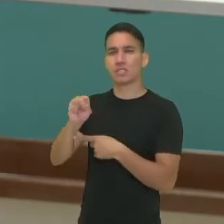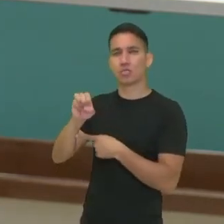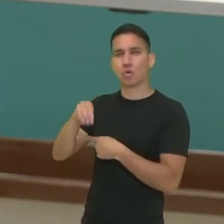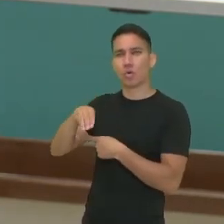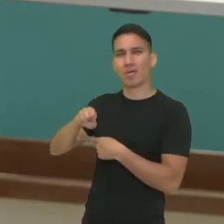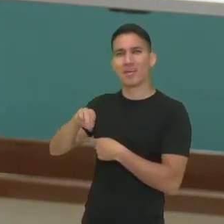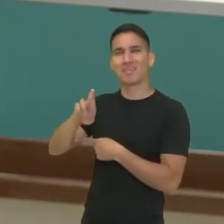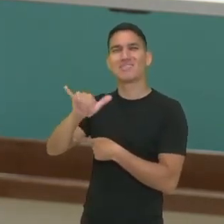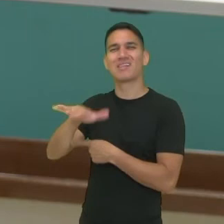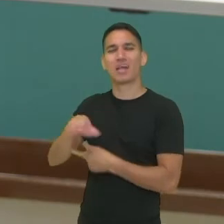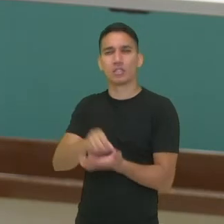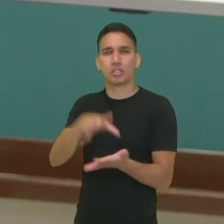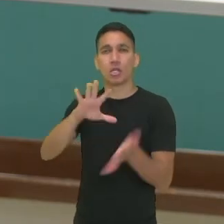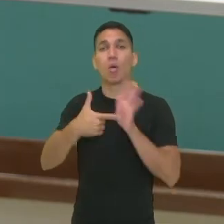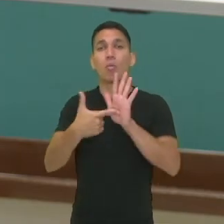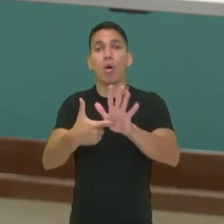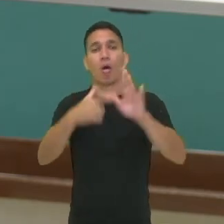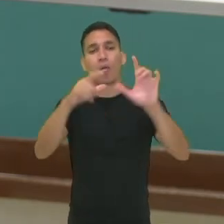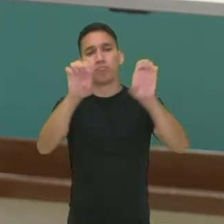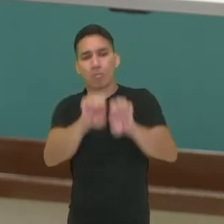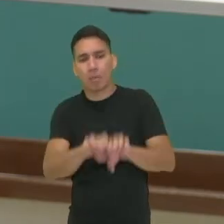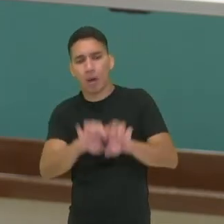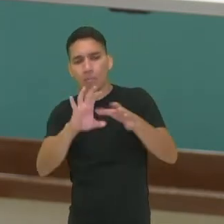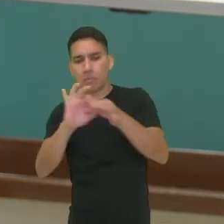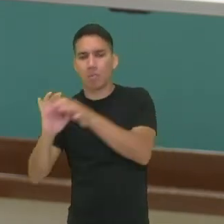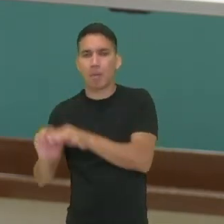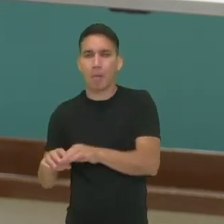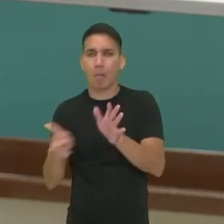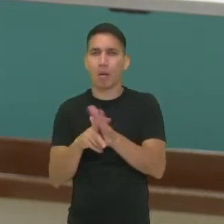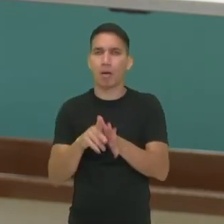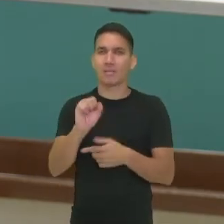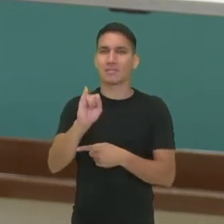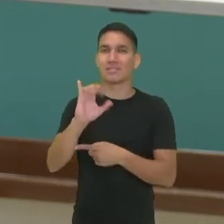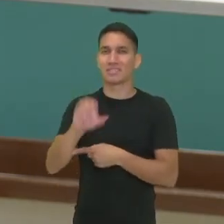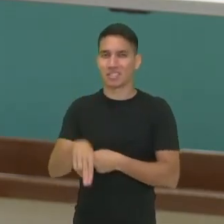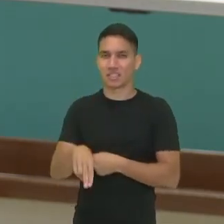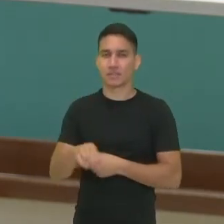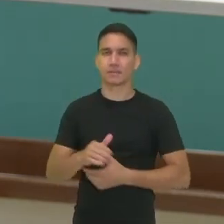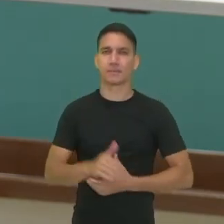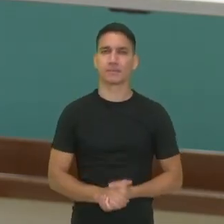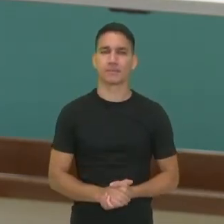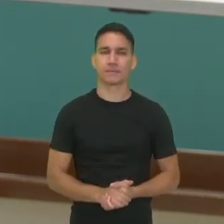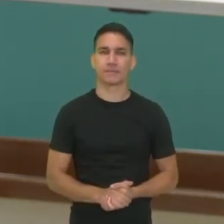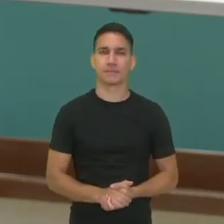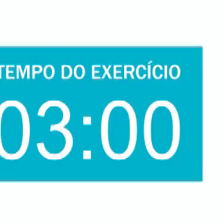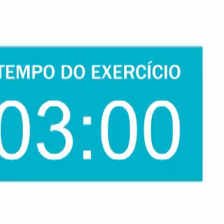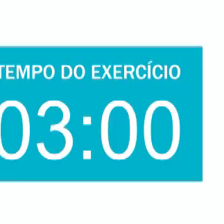as fórmulas estruturais cis e trans deste alqueno. Tempo.